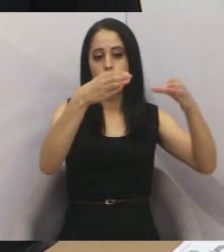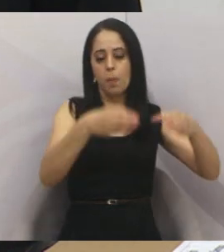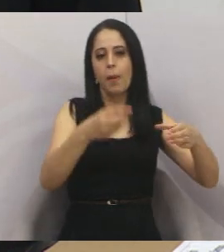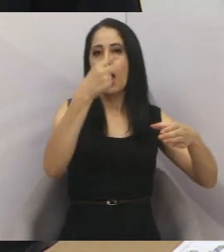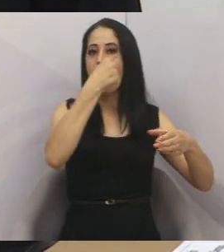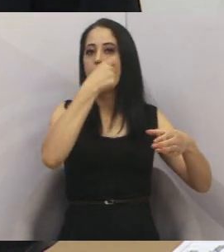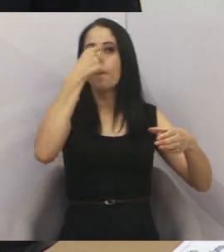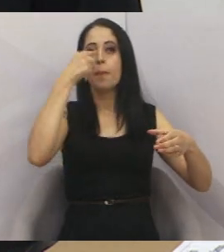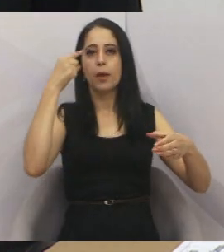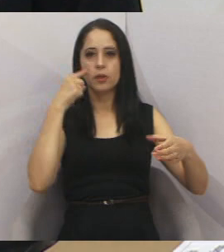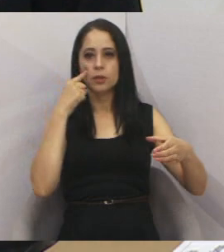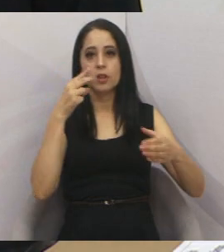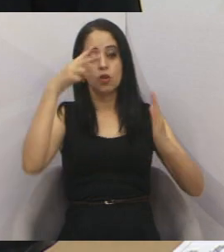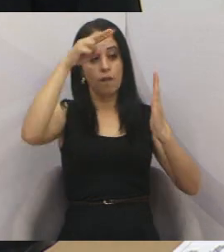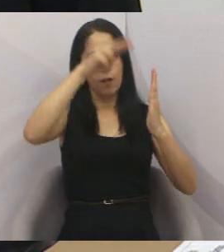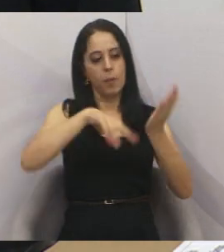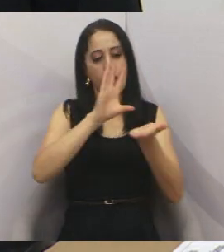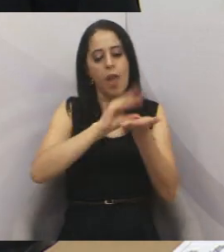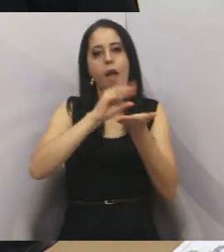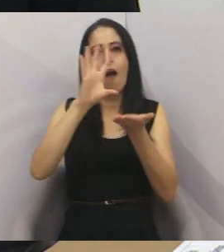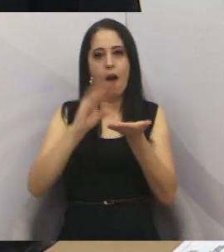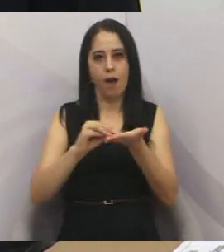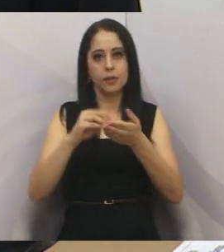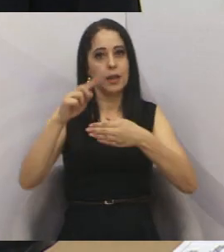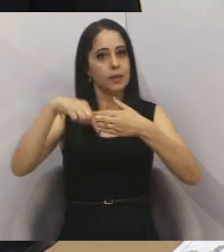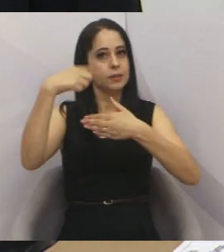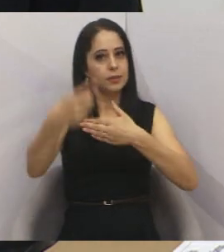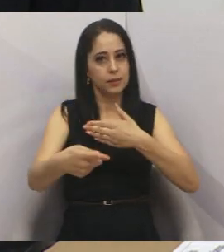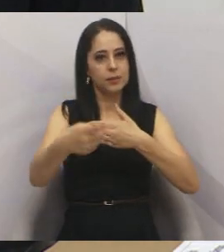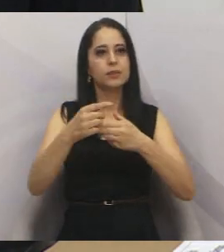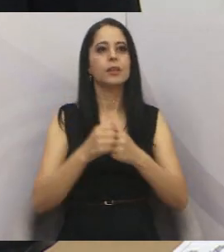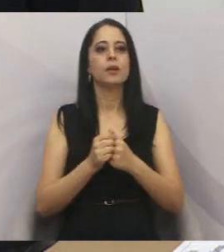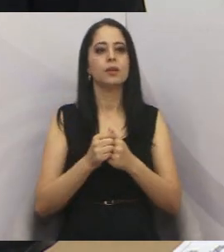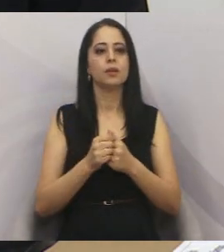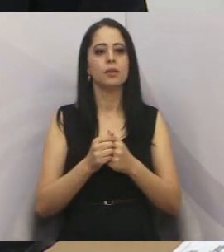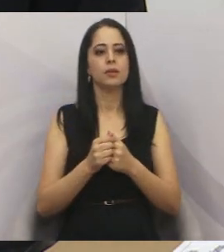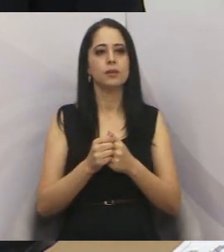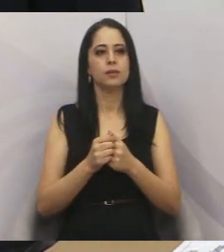Começaremos com a leitura da ata. Em seguida, prosseguiremos com a leitura, abertura